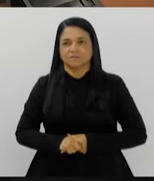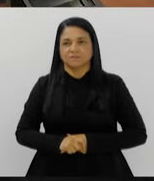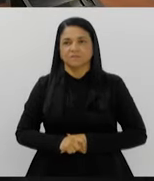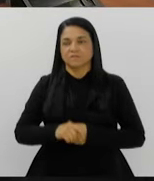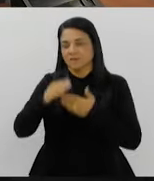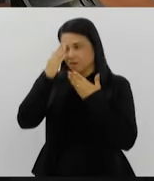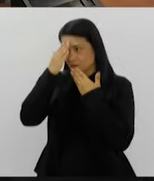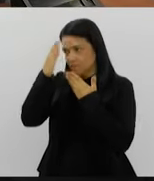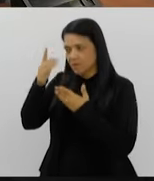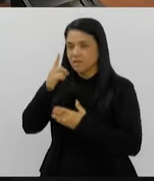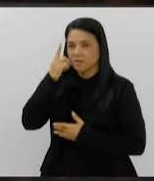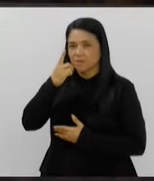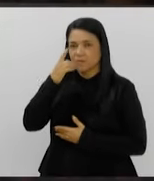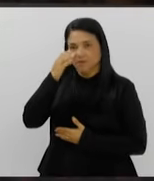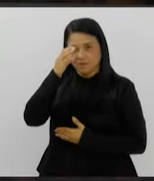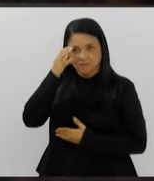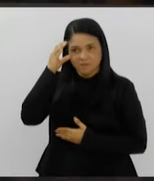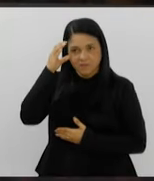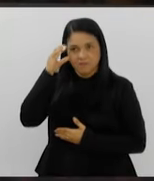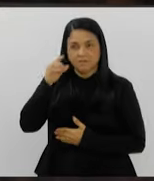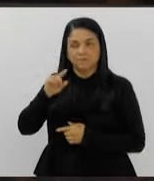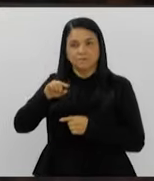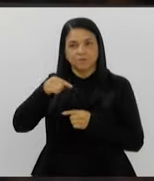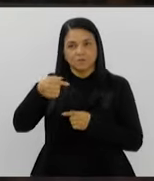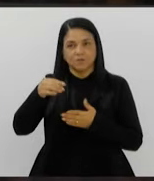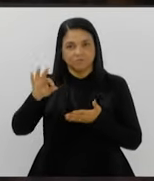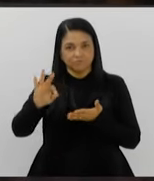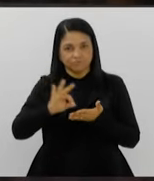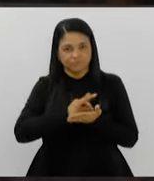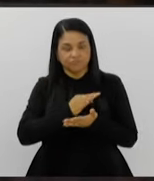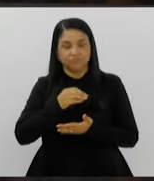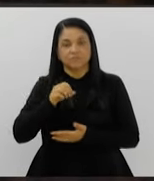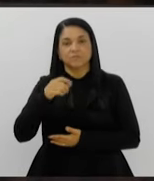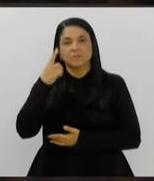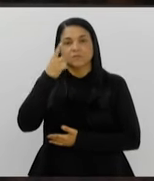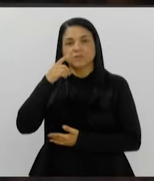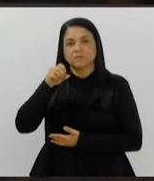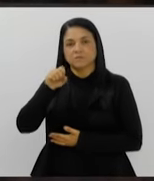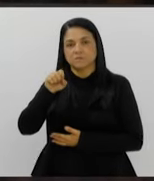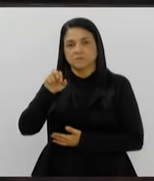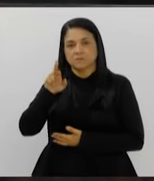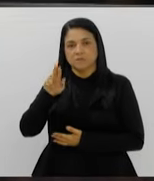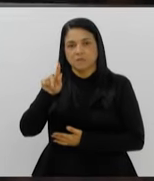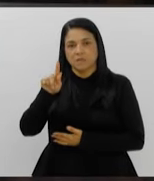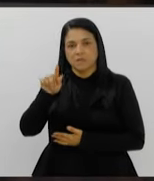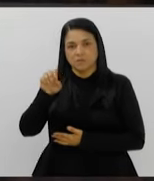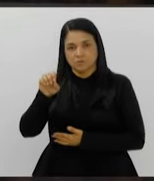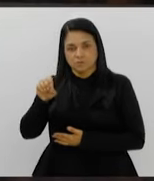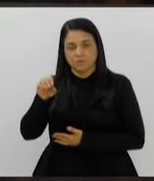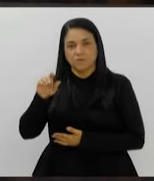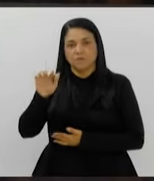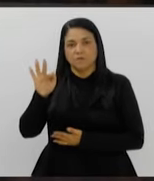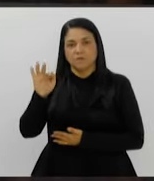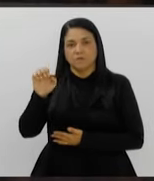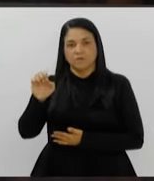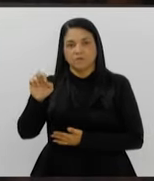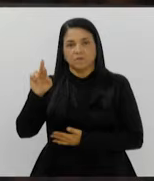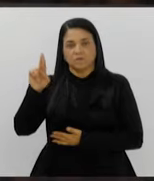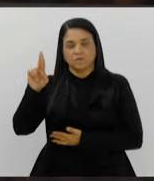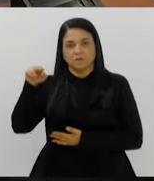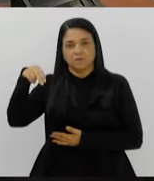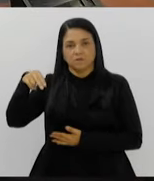Obrigado, deputada Célia Jordão. O próximo é o deputado Sérgio Fernandes. Na sequência, o último, Rodrigo Amorim.